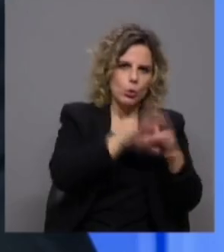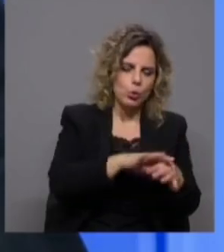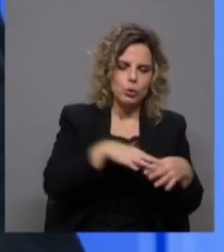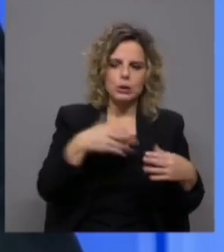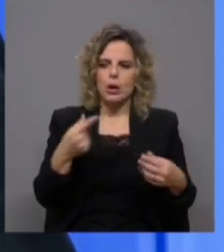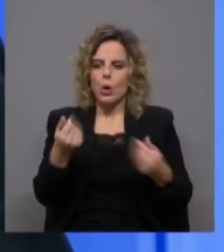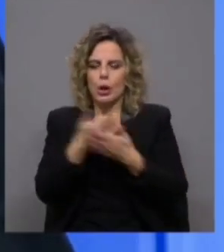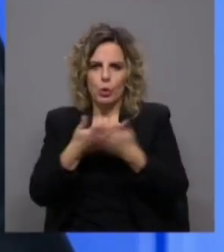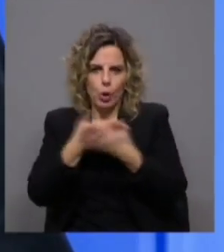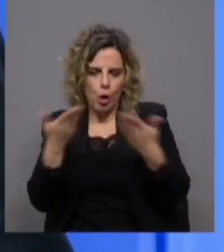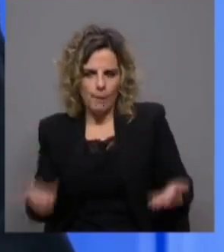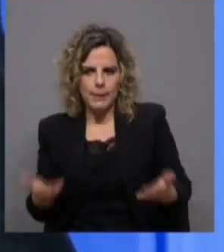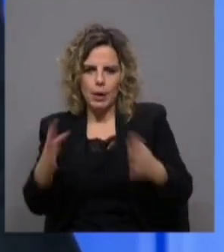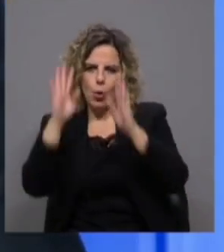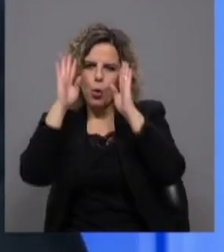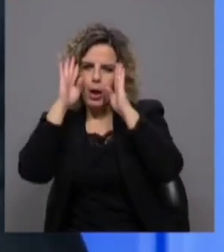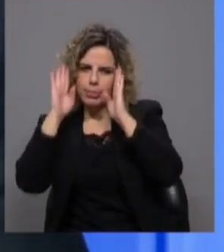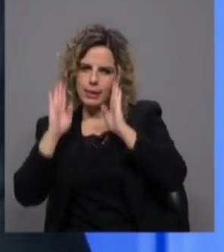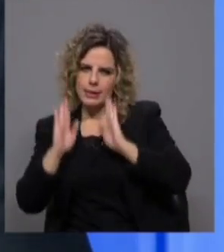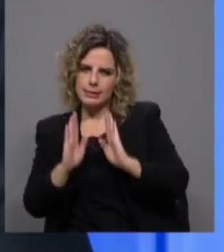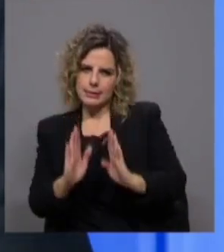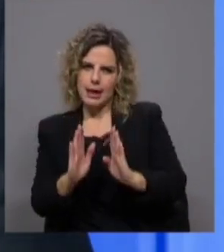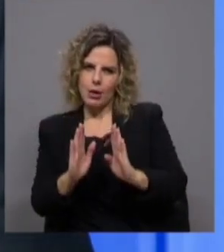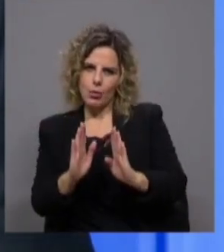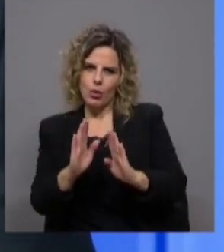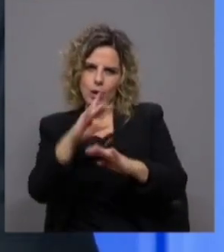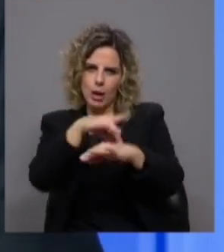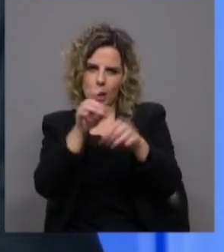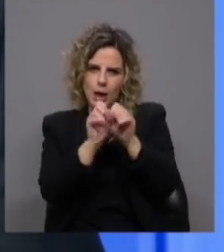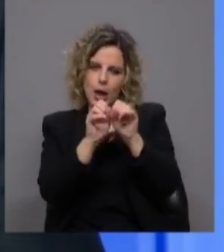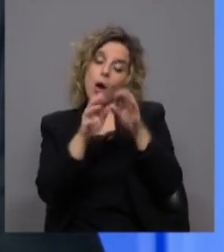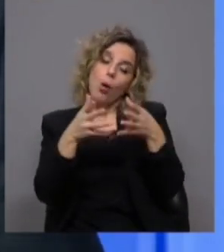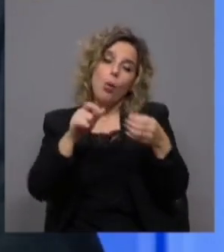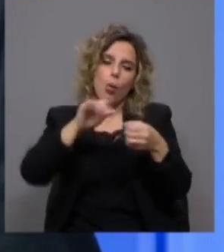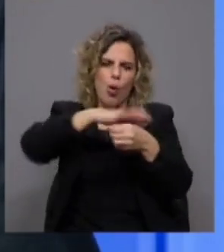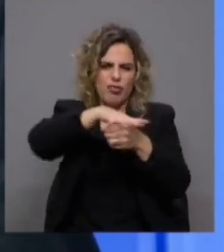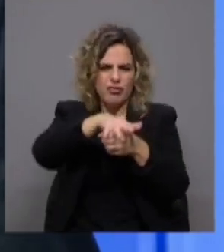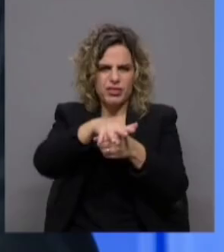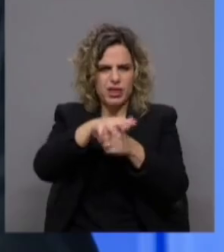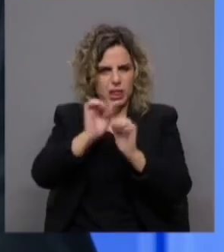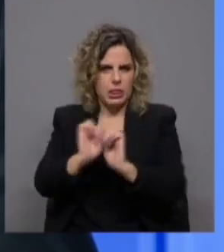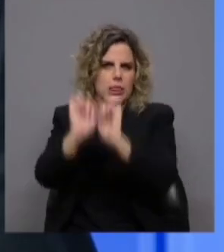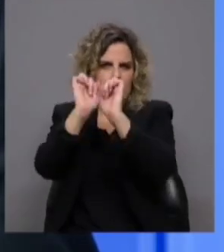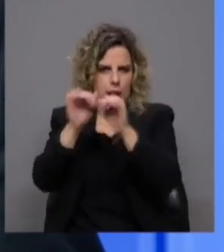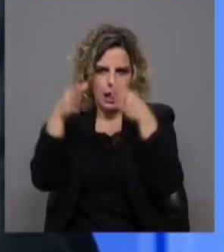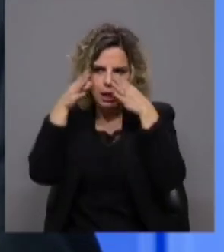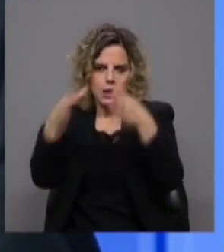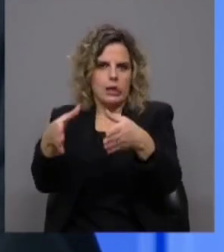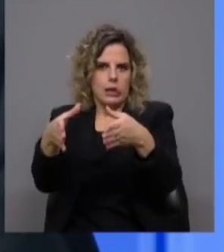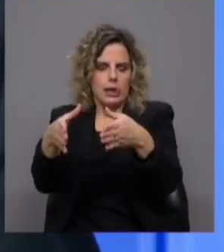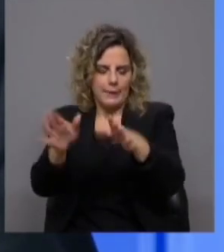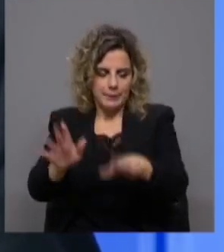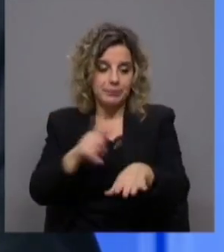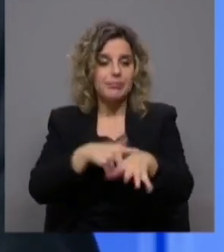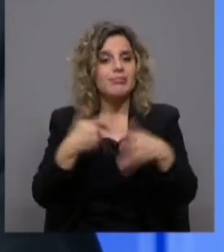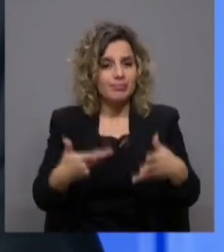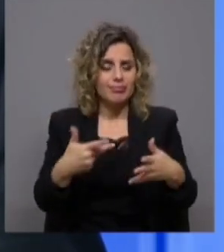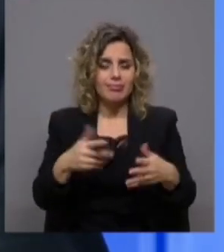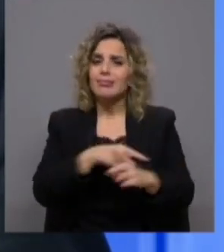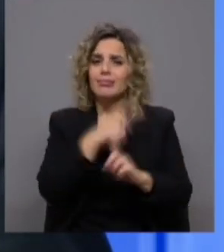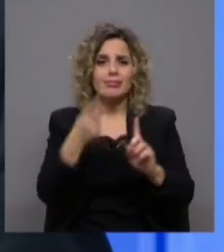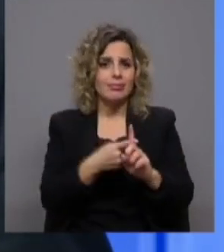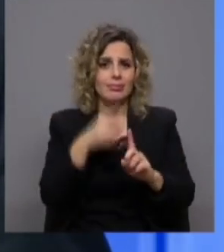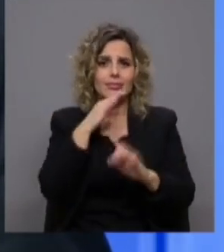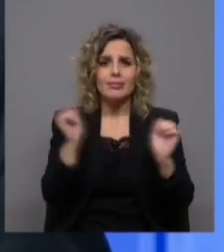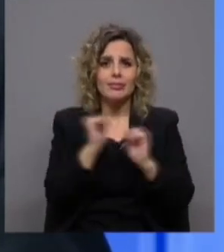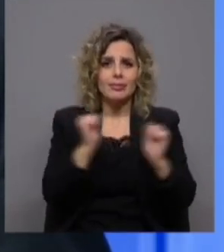sejam os econômicos sejam eles de atenção e ao combate à convite nestas alturas do ano no inverno morre em